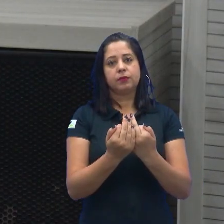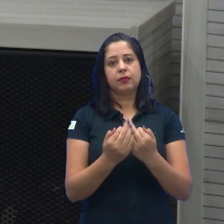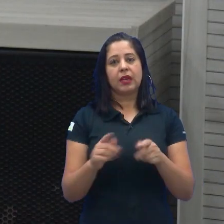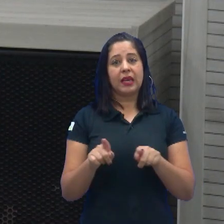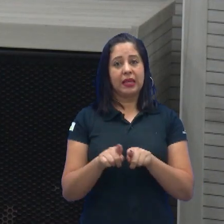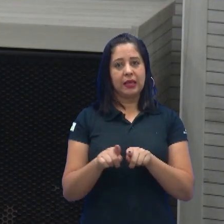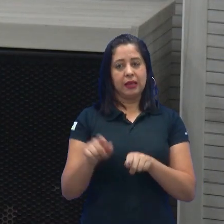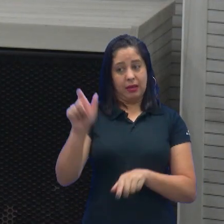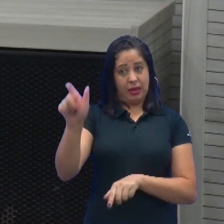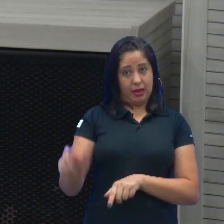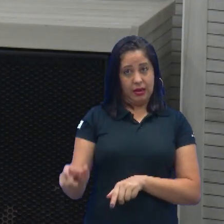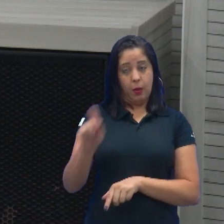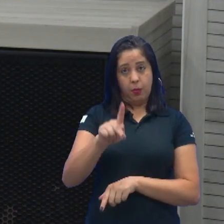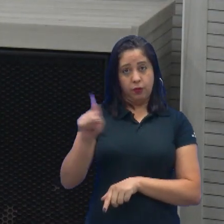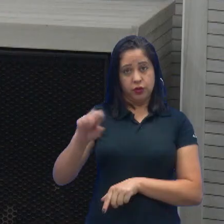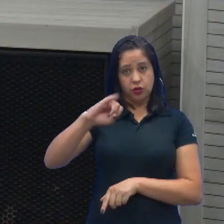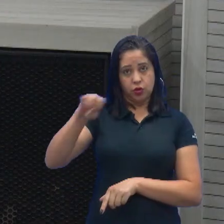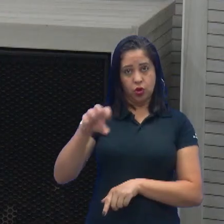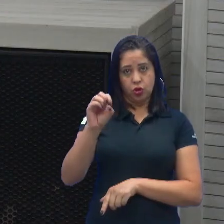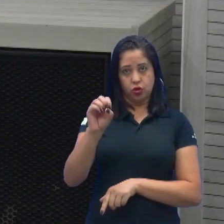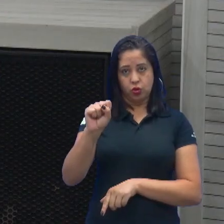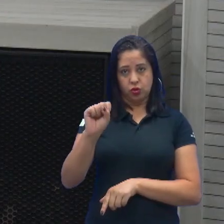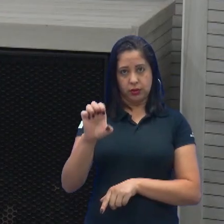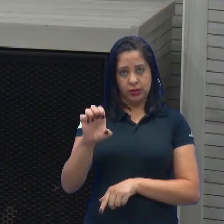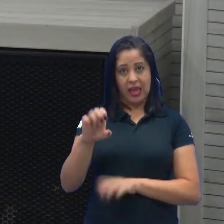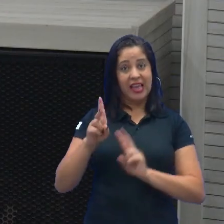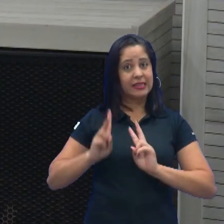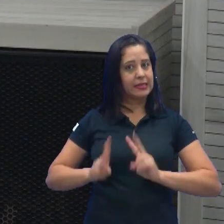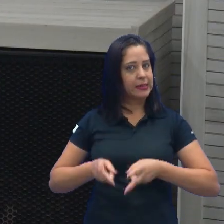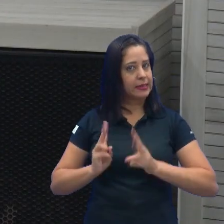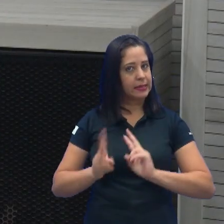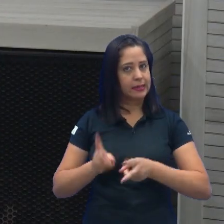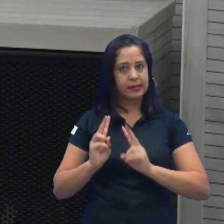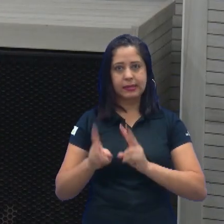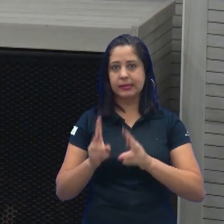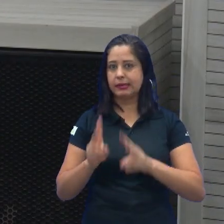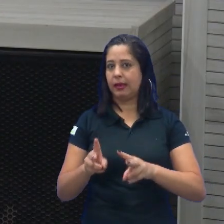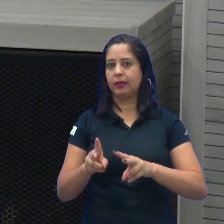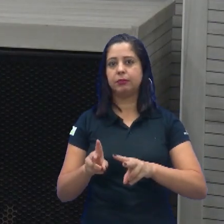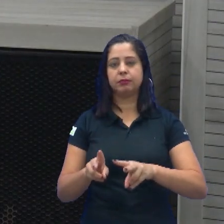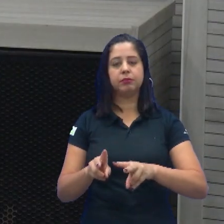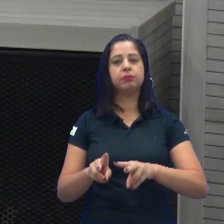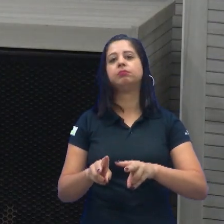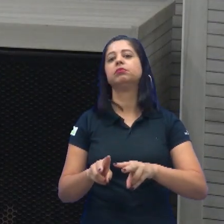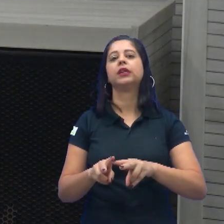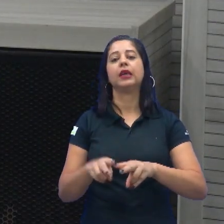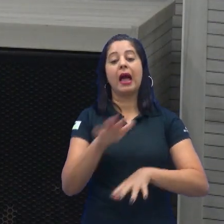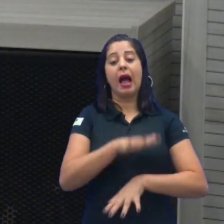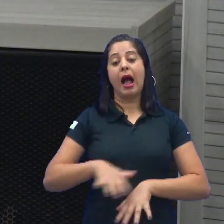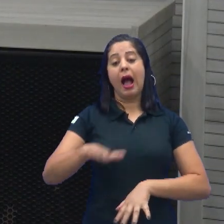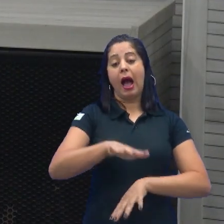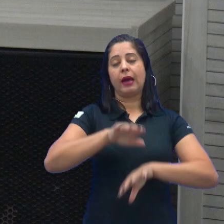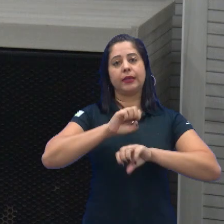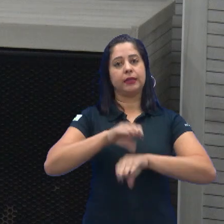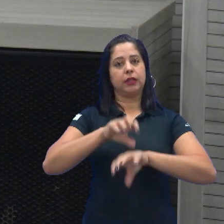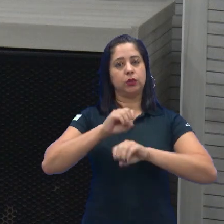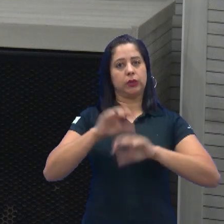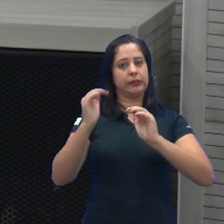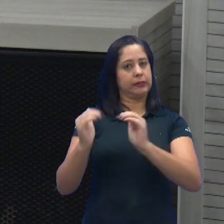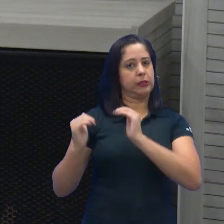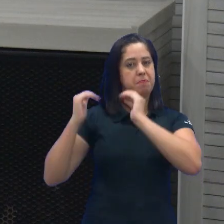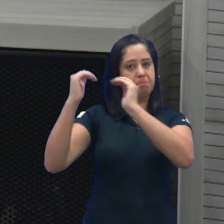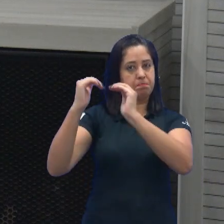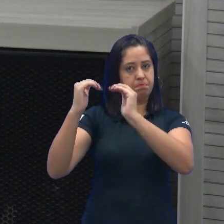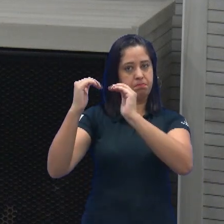José Carlos, ele levou a educação a um nível muito alto. Esse ano a gente homenageou ele com uma medalha